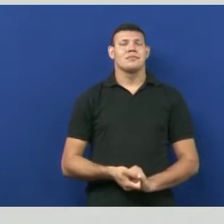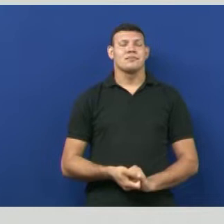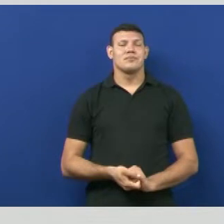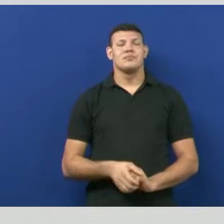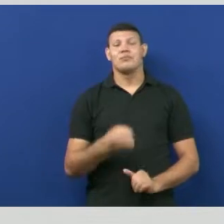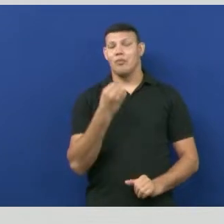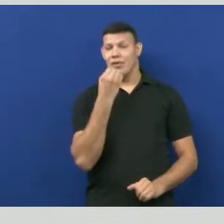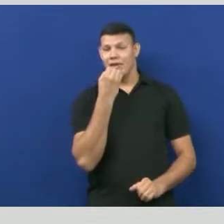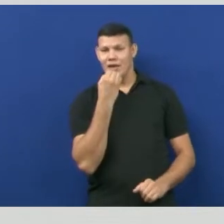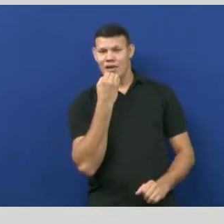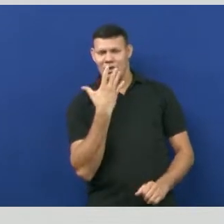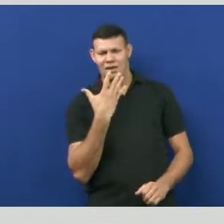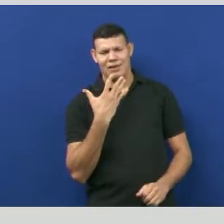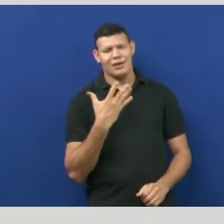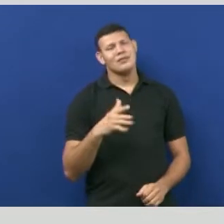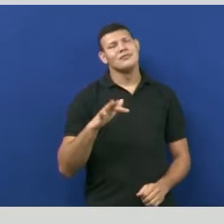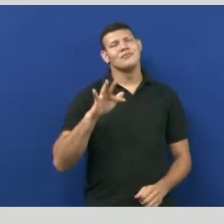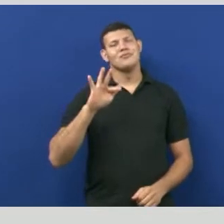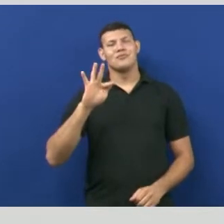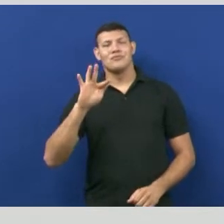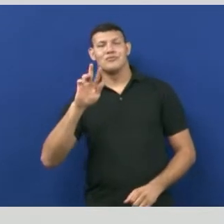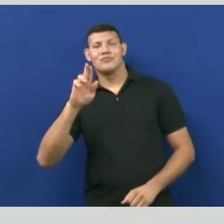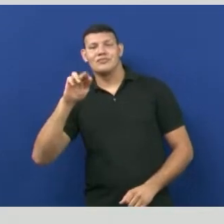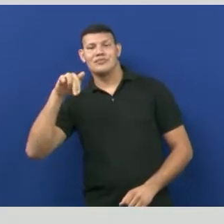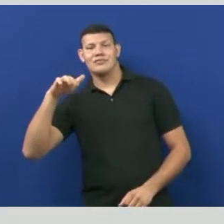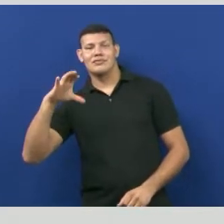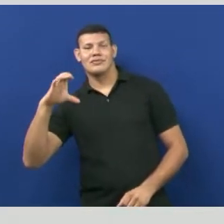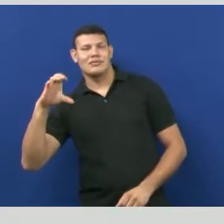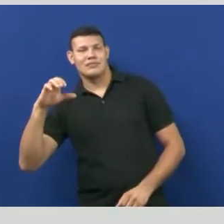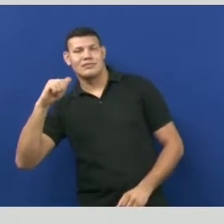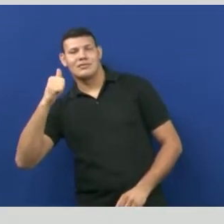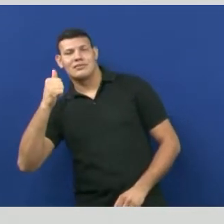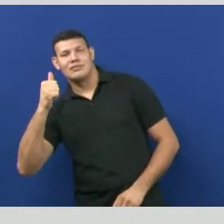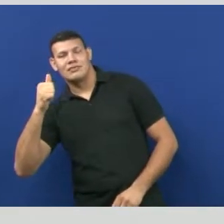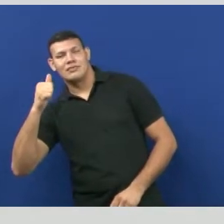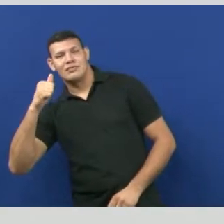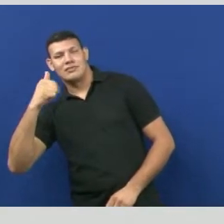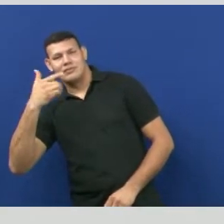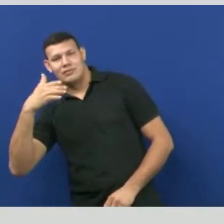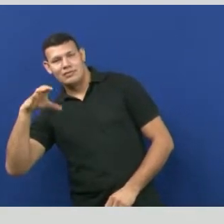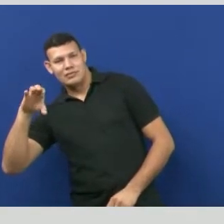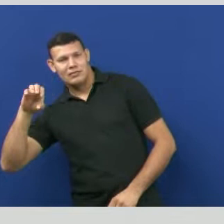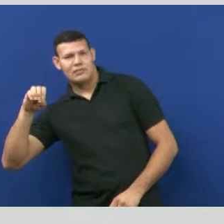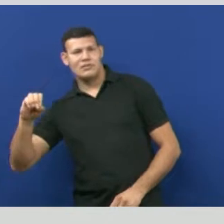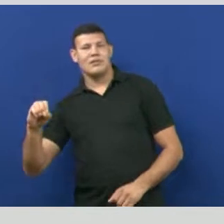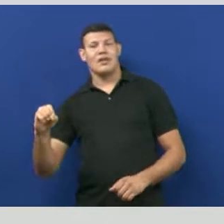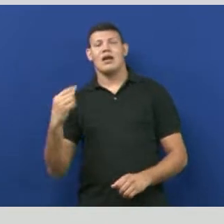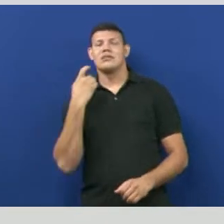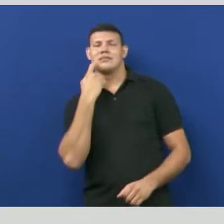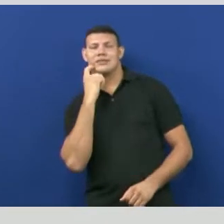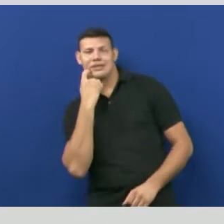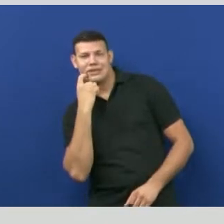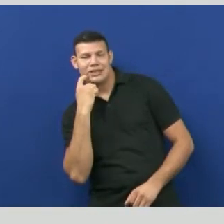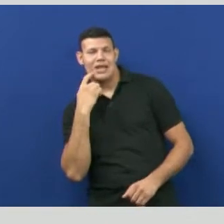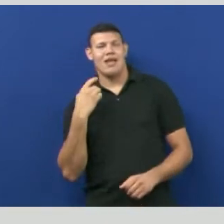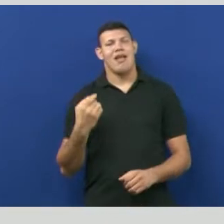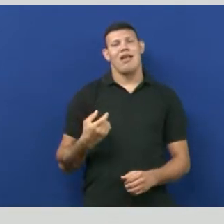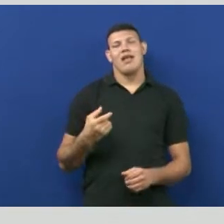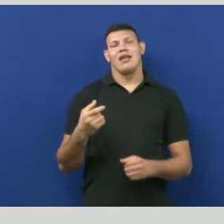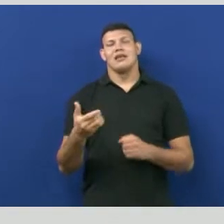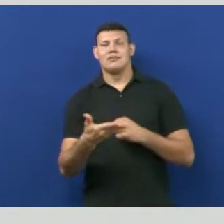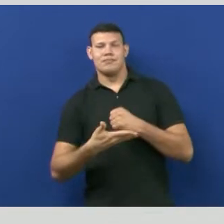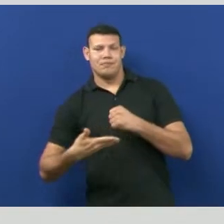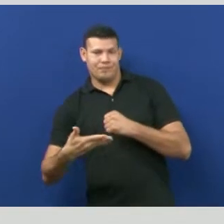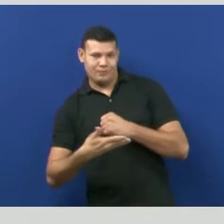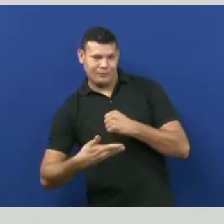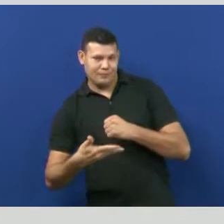Bom, as funções inorgânicas, elas são separadas em ácidos, bases, sais e óxidos. Como nós